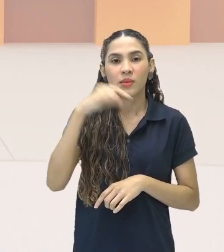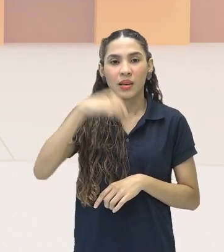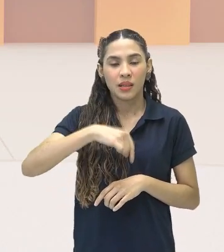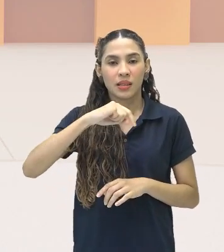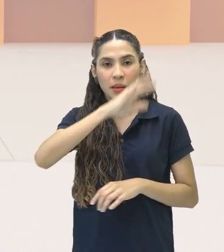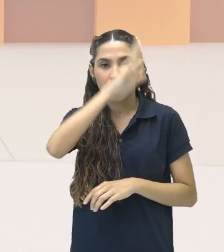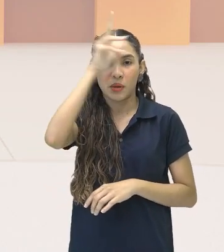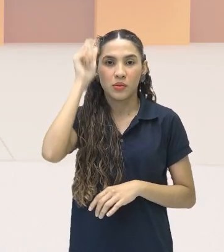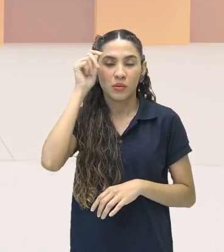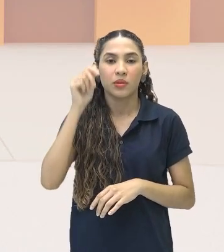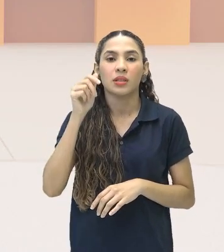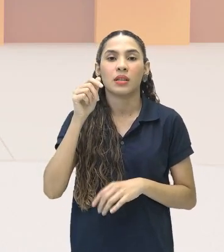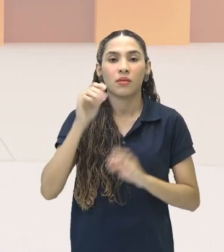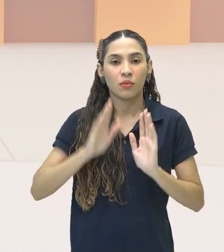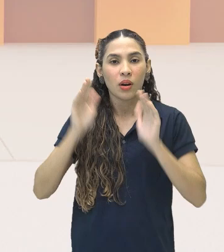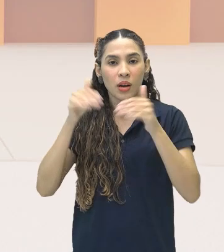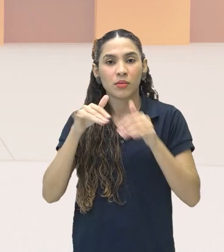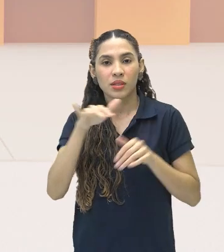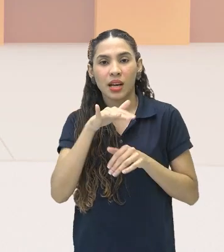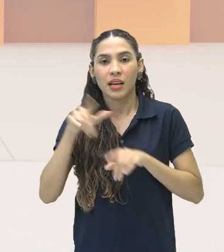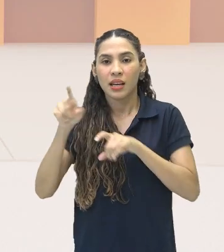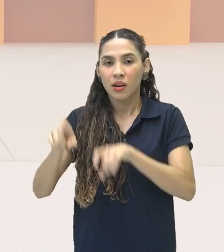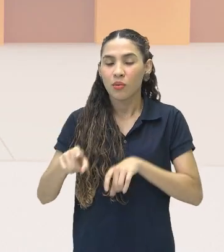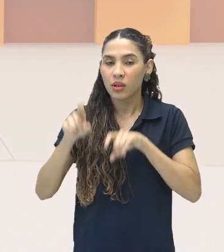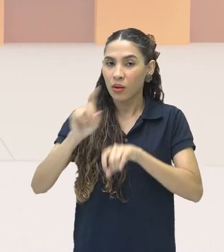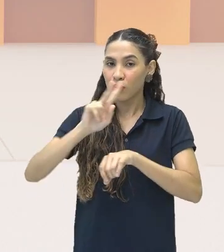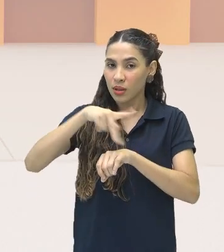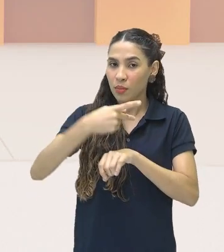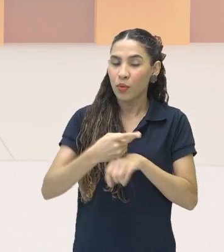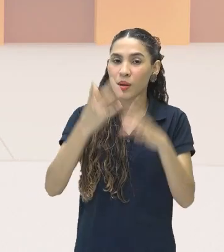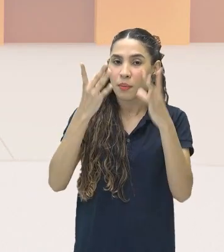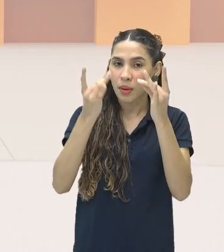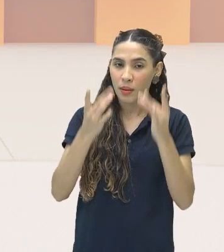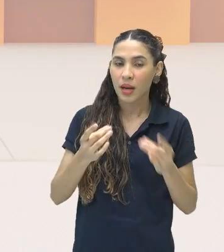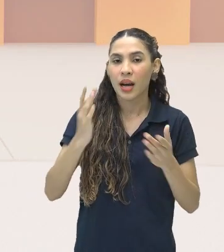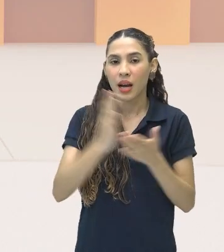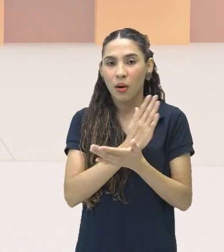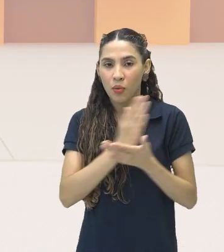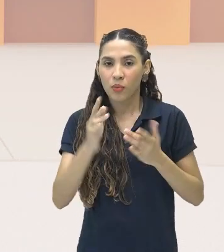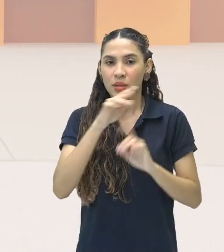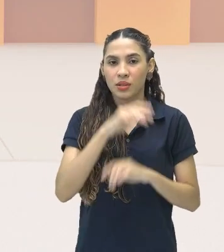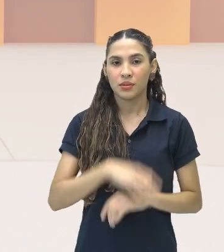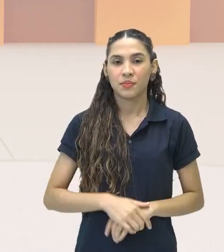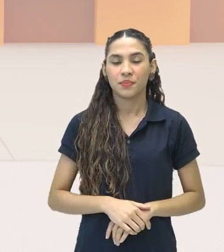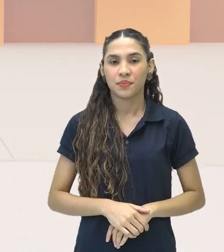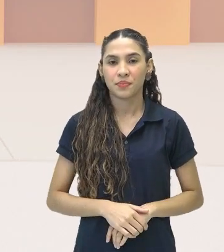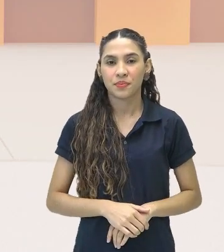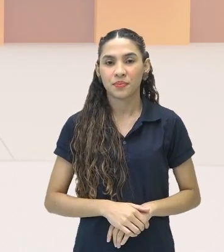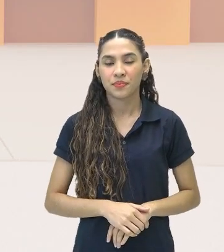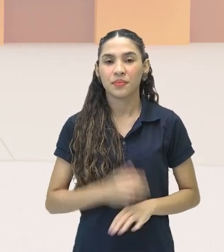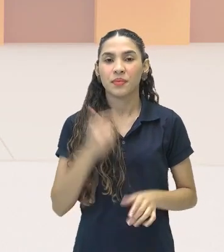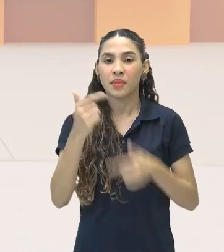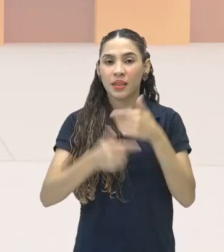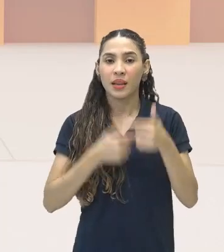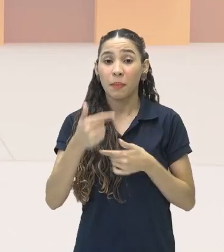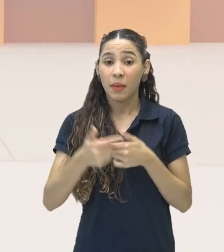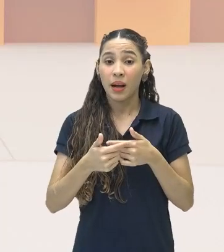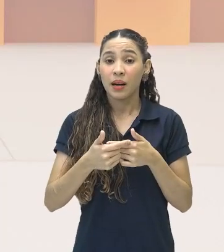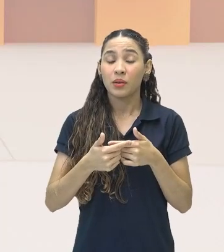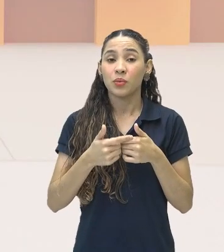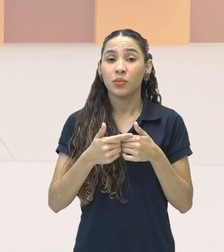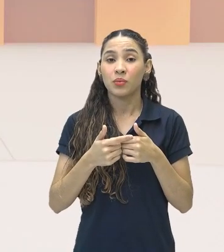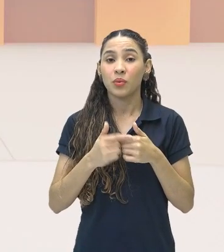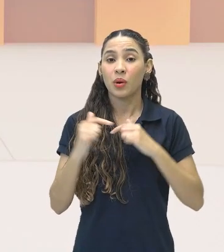no Amazonas quando falamos desse campo. Depois a gente vai ver com mais detalhes alguns pontos aí. No trabalho, quando a gente fala do